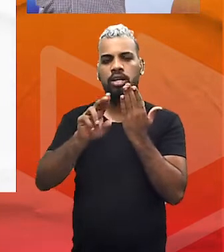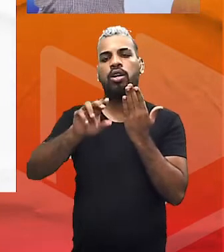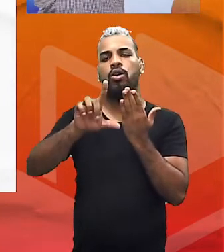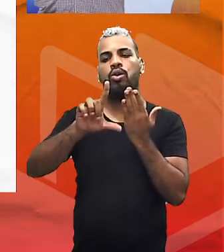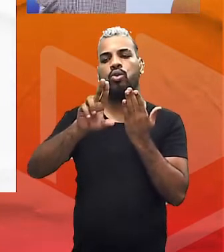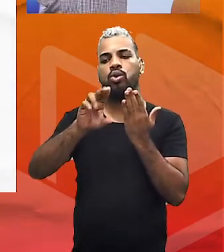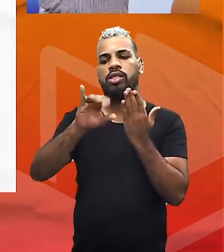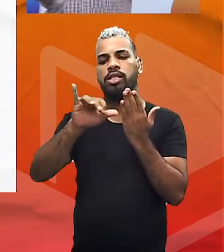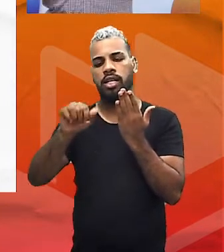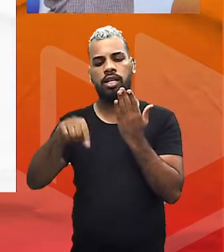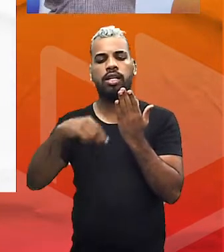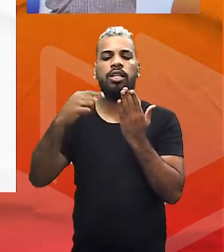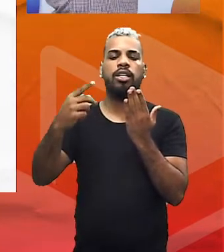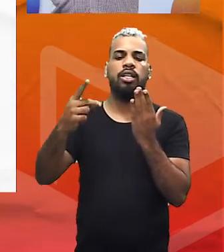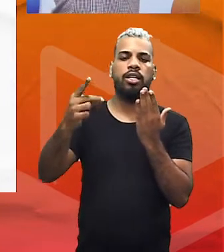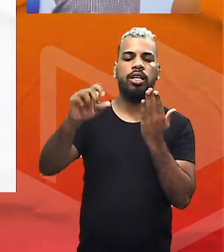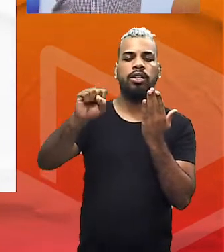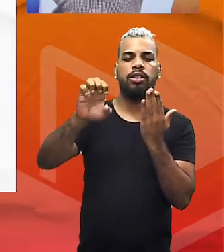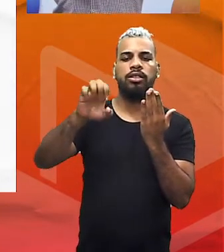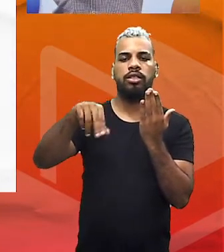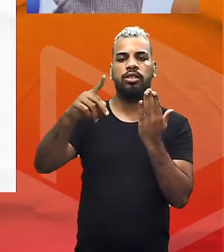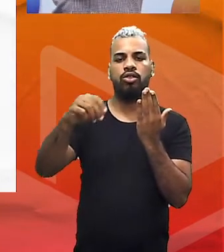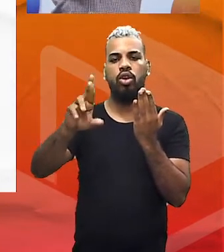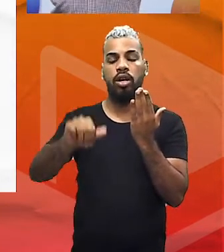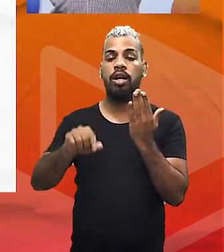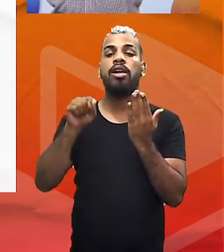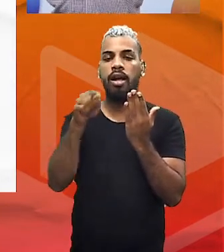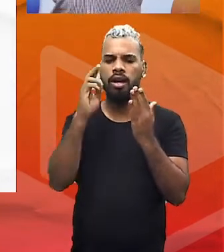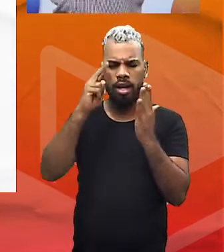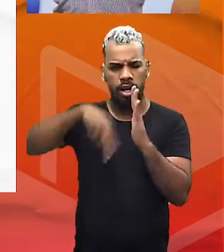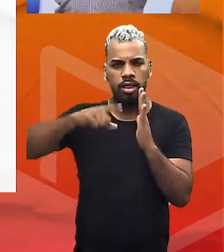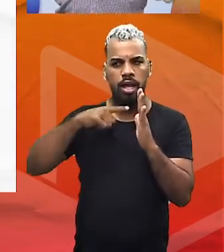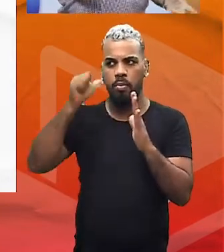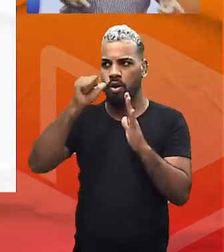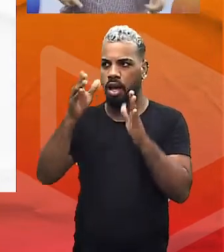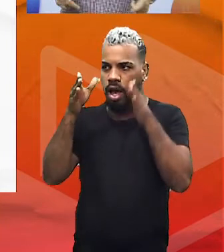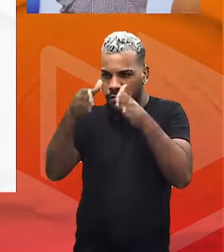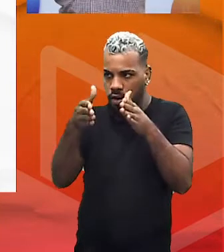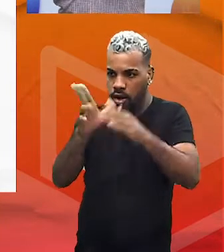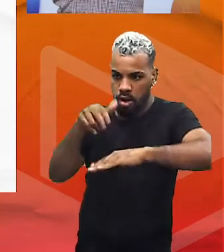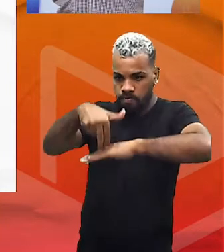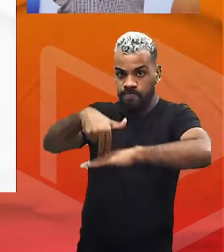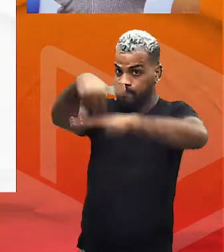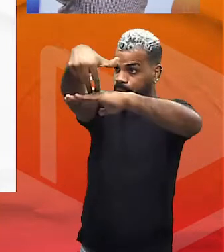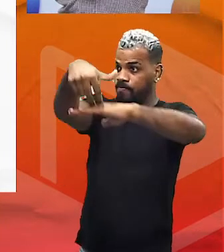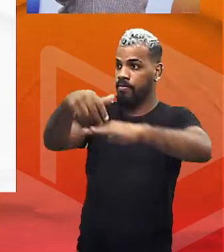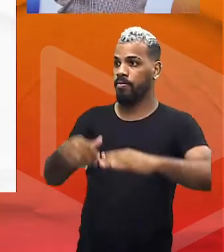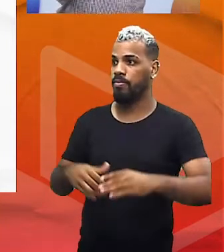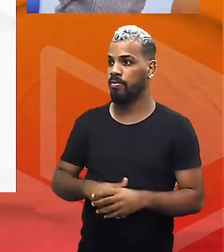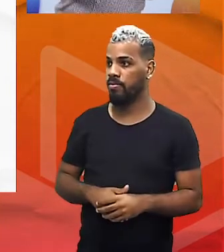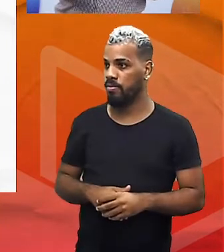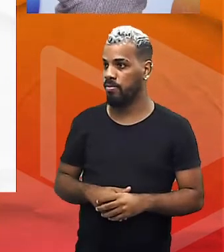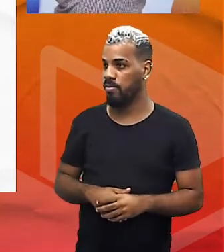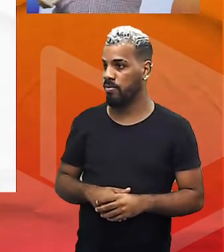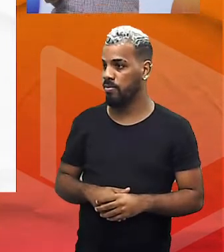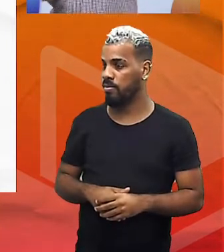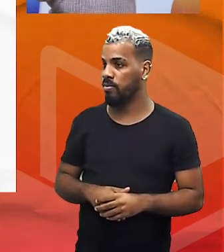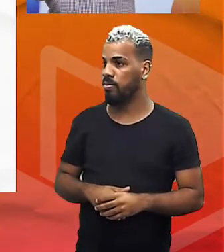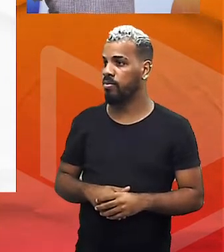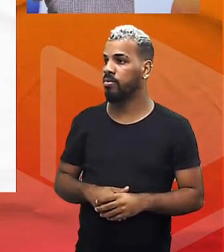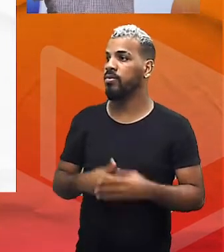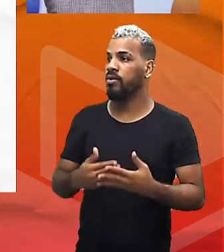dois romances que deixam muito claro isso, a mulher como sendo o foco e, predominantemente, a que domina